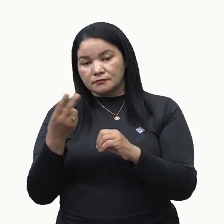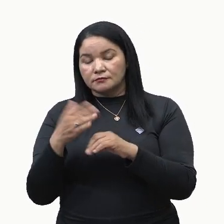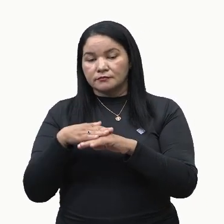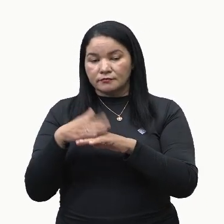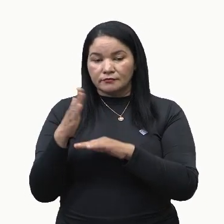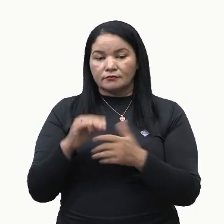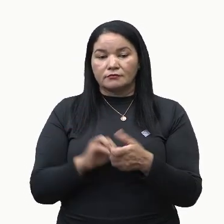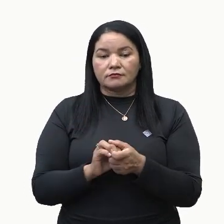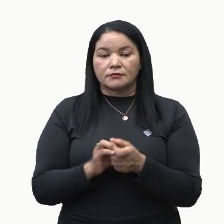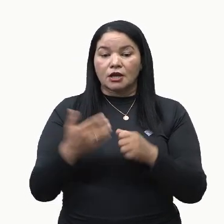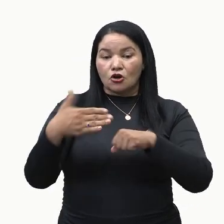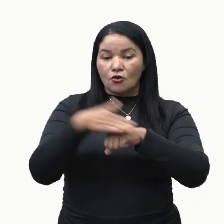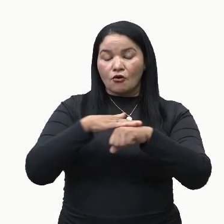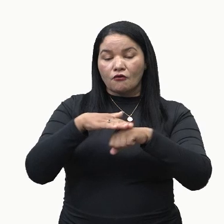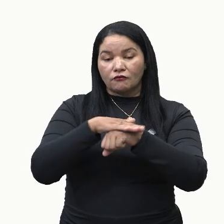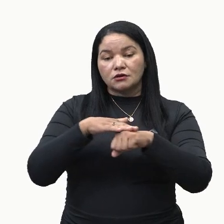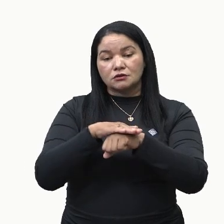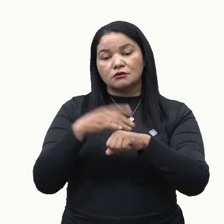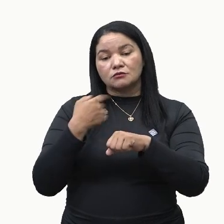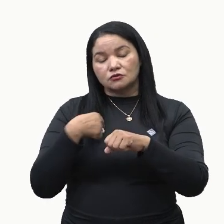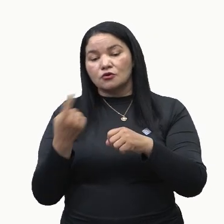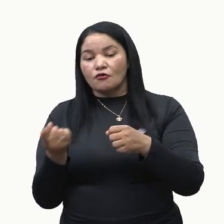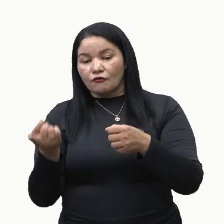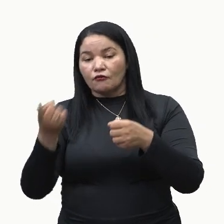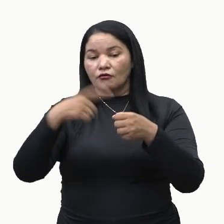Conversamos quando eu voltar.